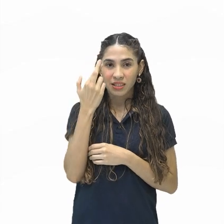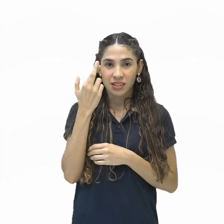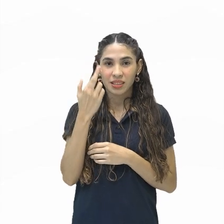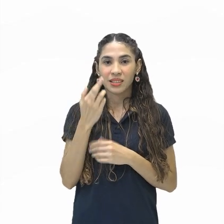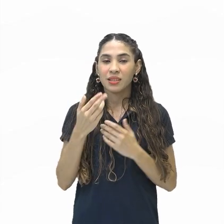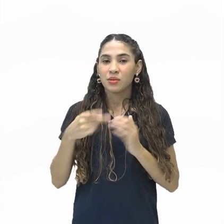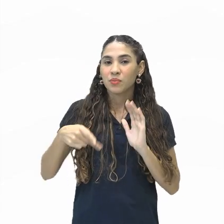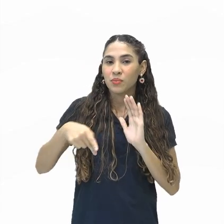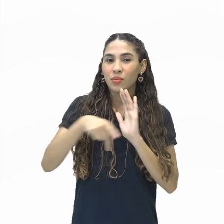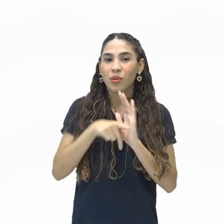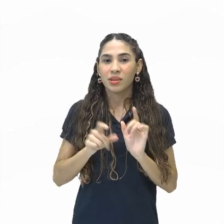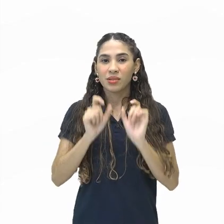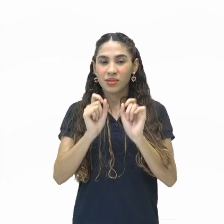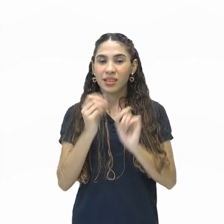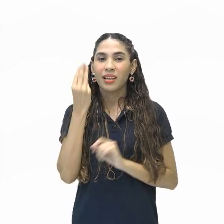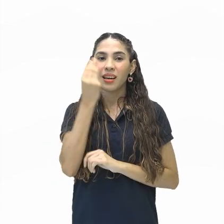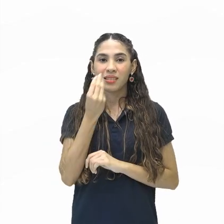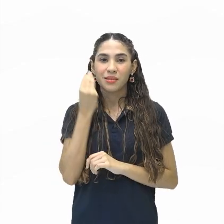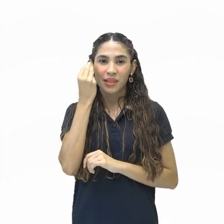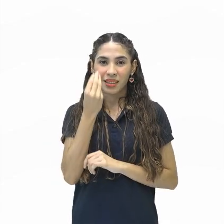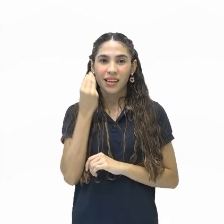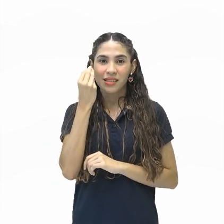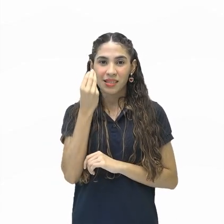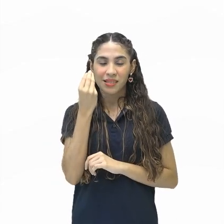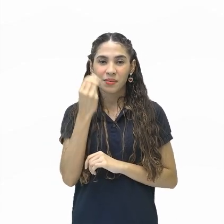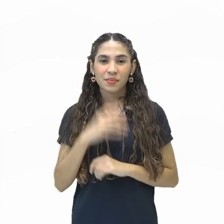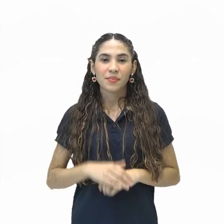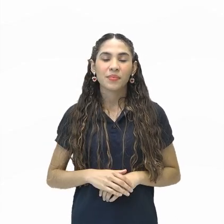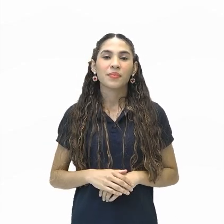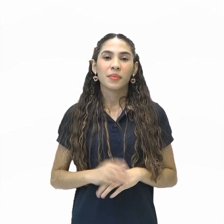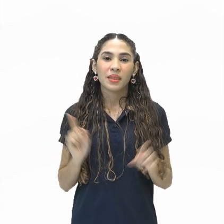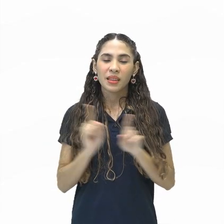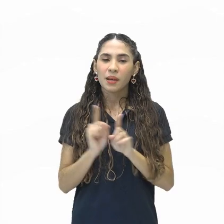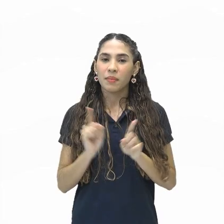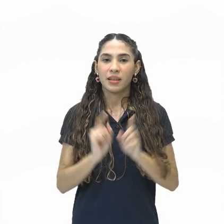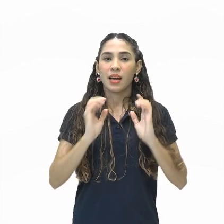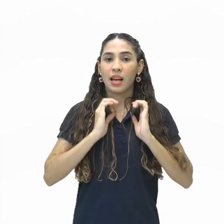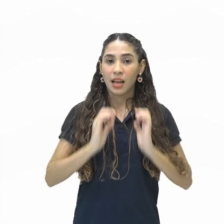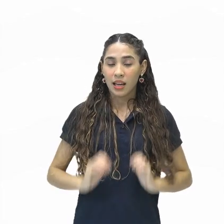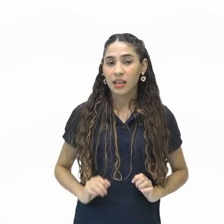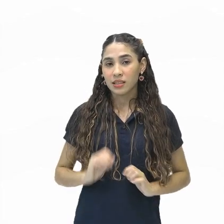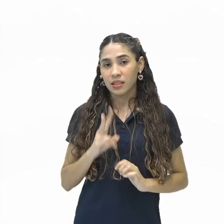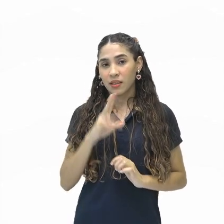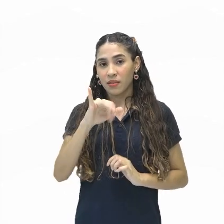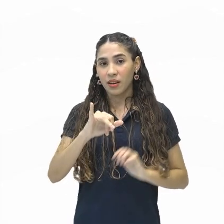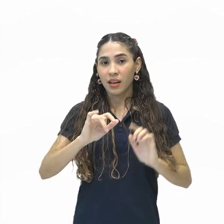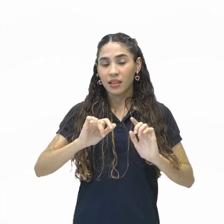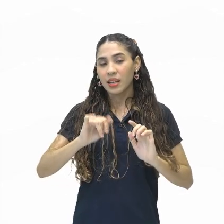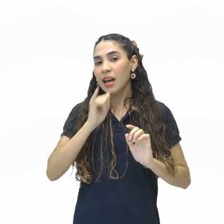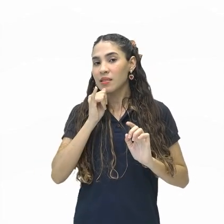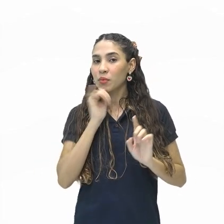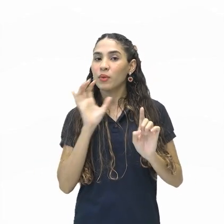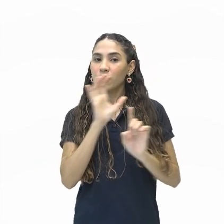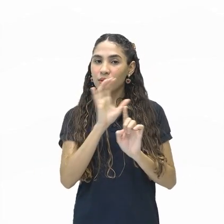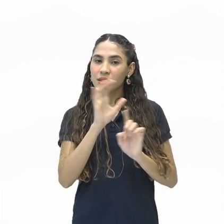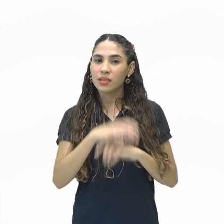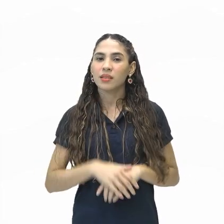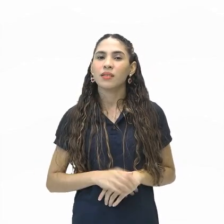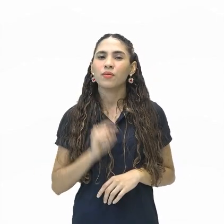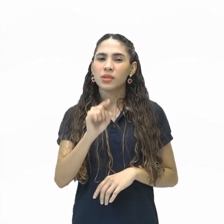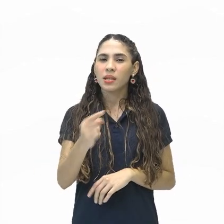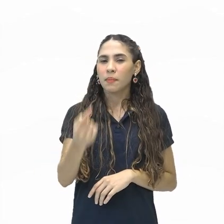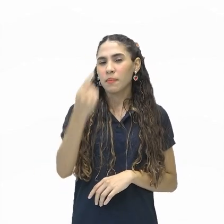suas próprias experiências e como a ética, ela se manifestou nela.